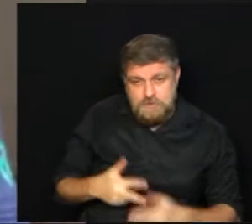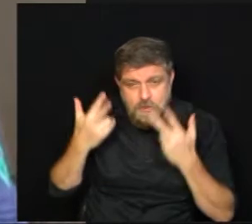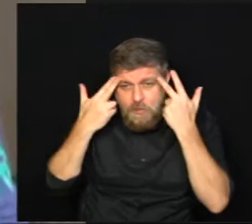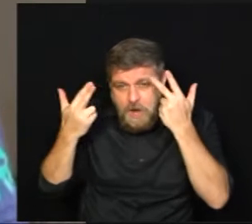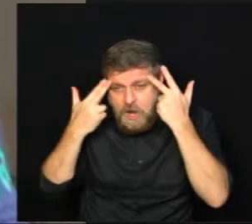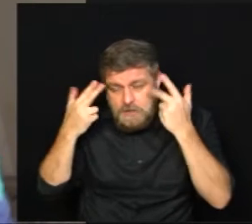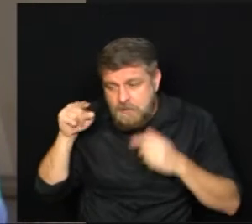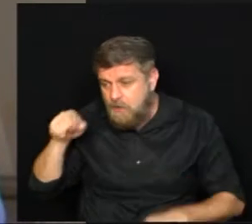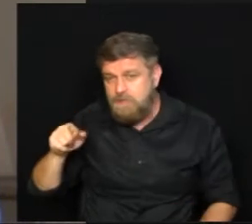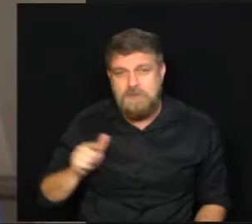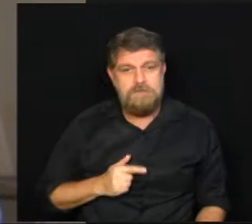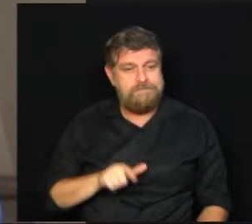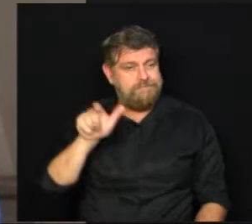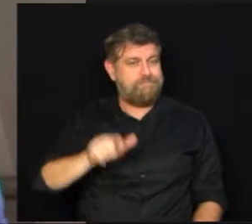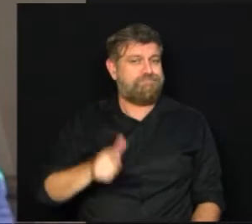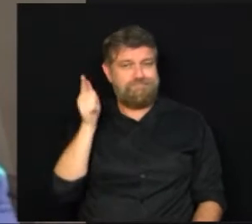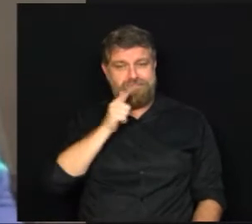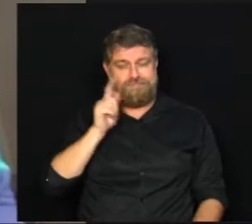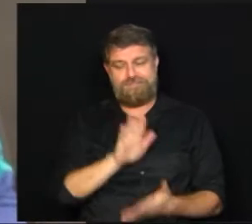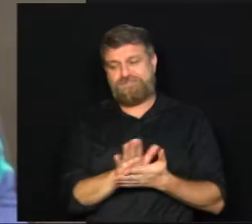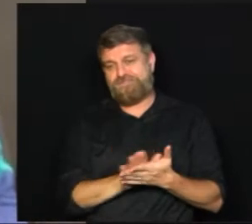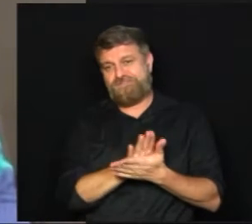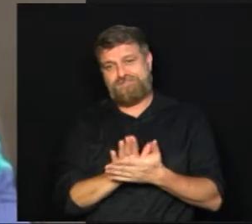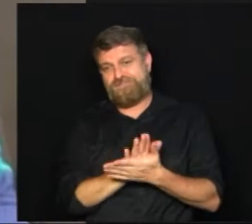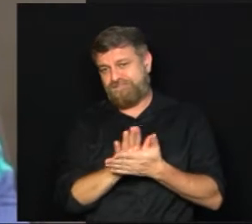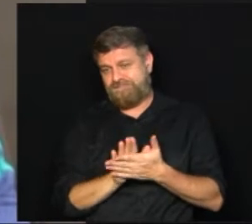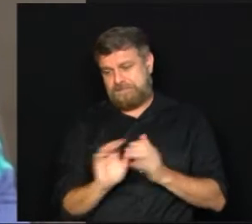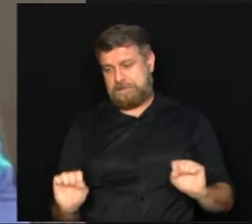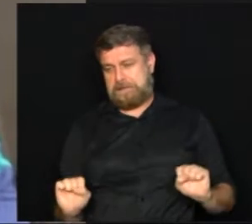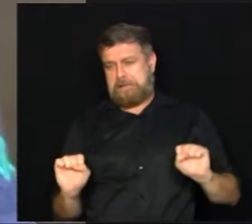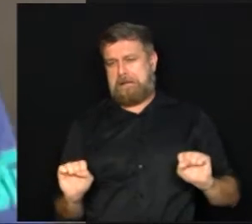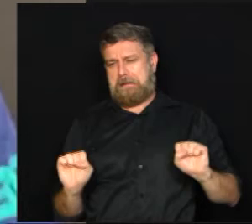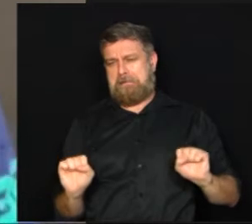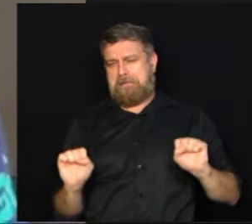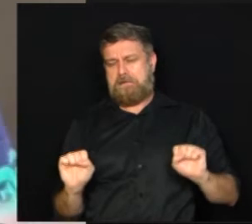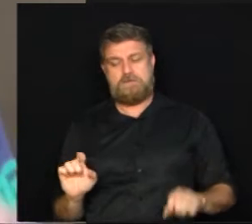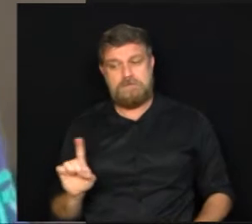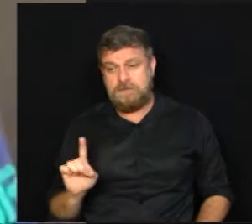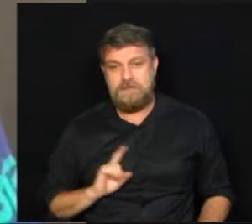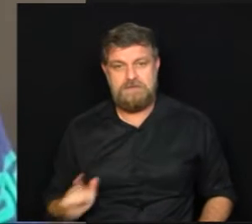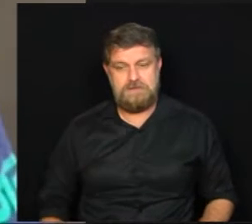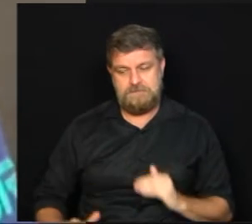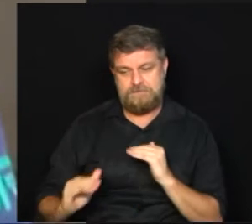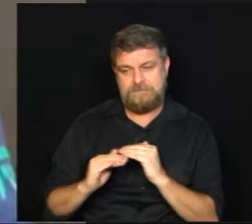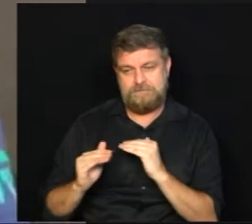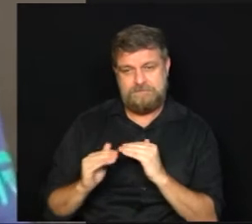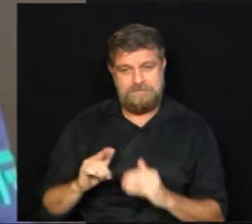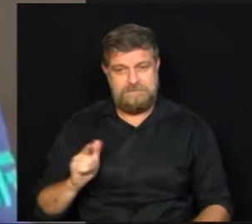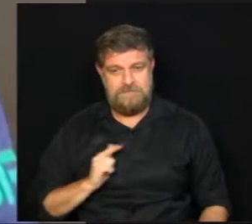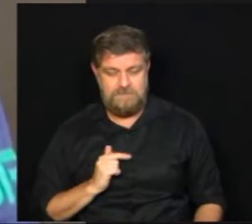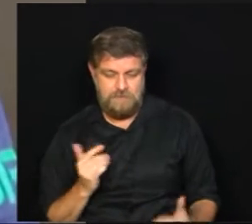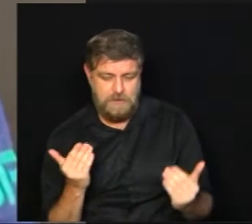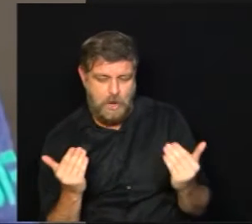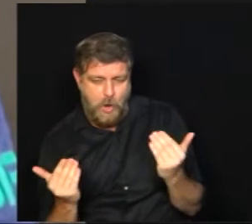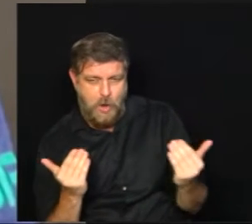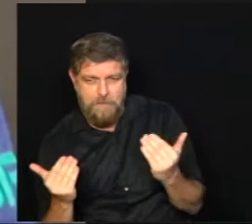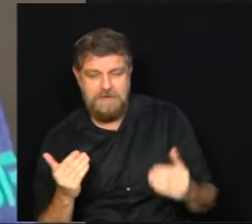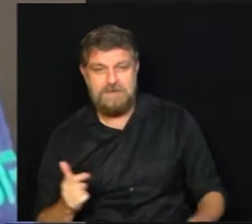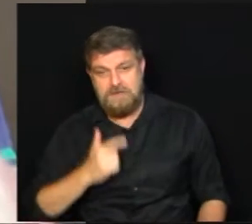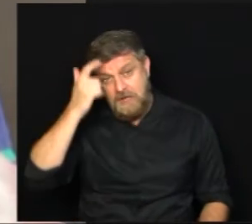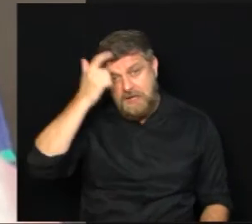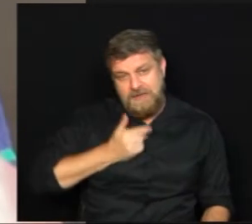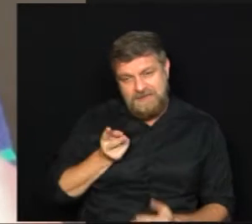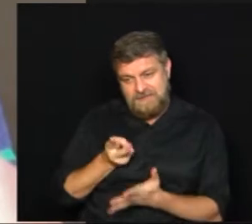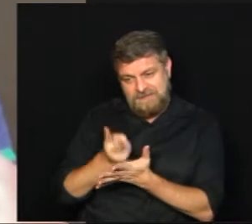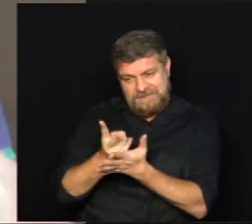igual a ele, a pessoa não vai conseguir. Uhum. Então é um equilíbrio muito, muito pequeno assim das coisas. A